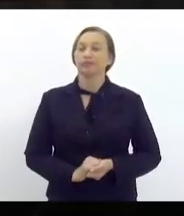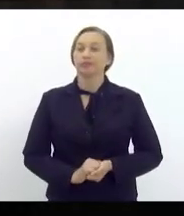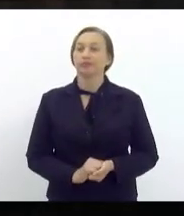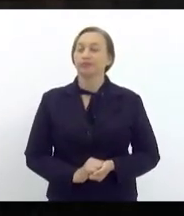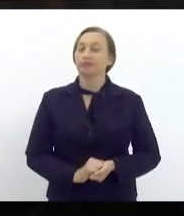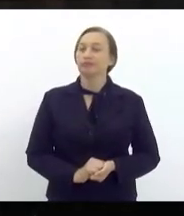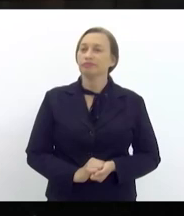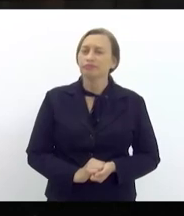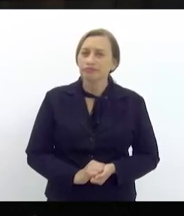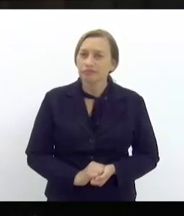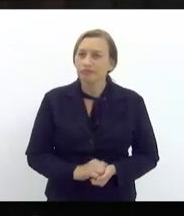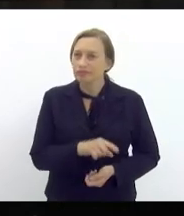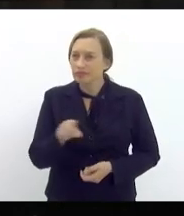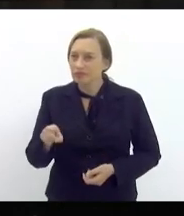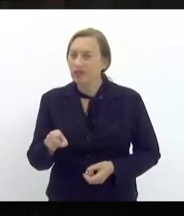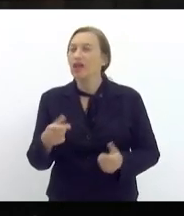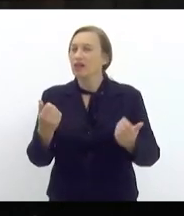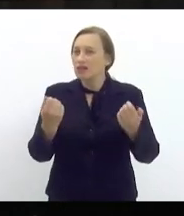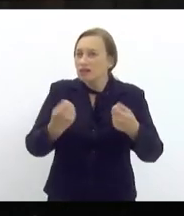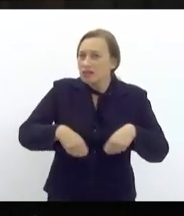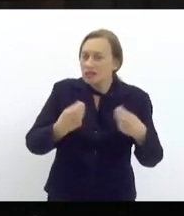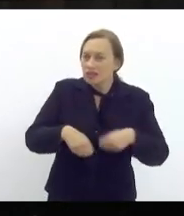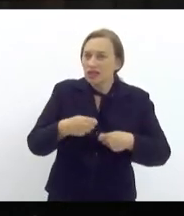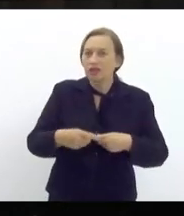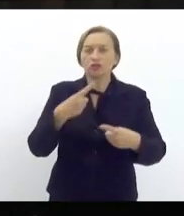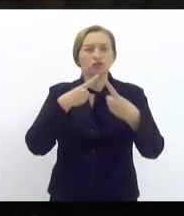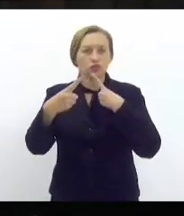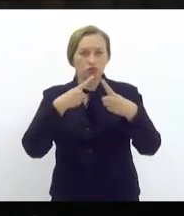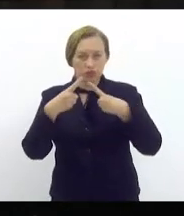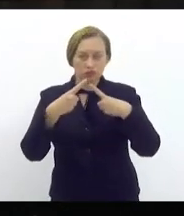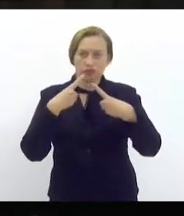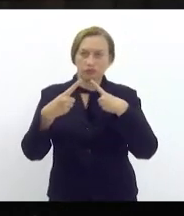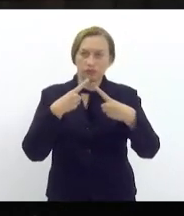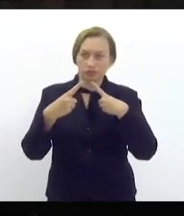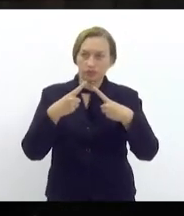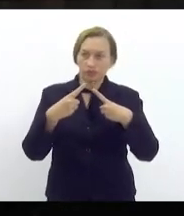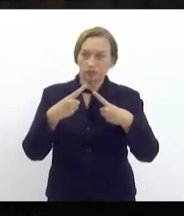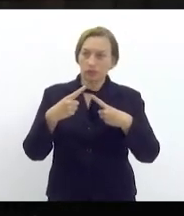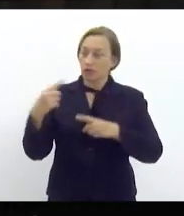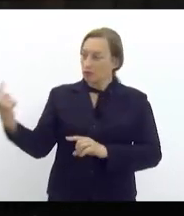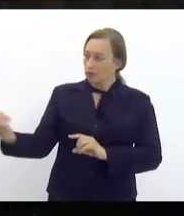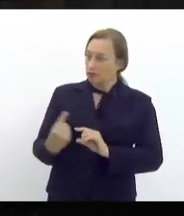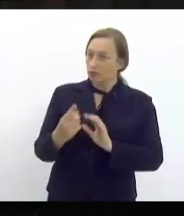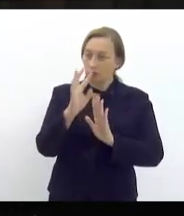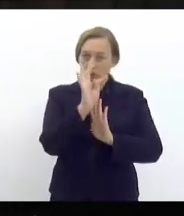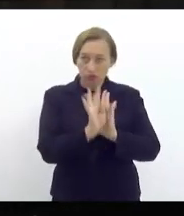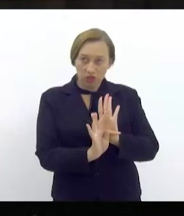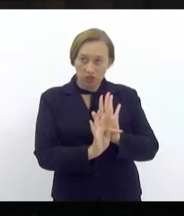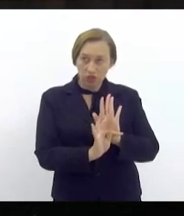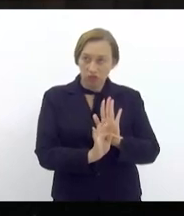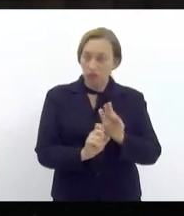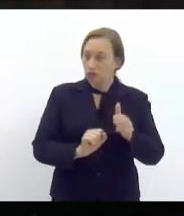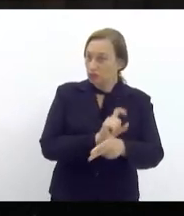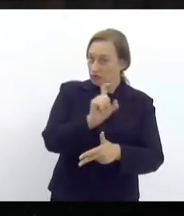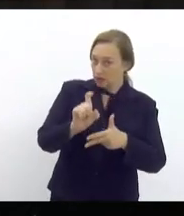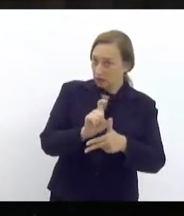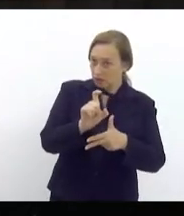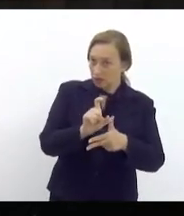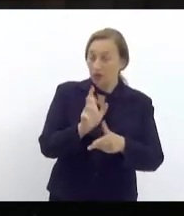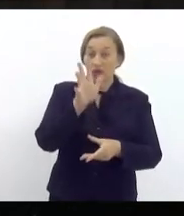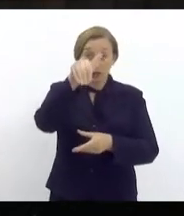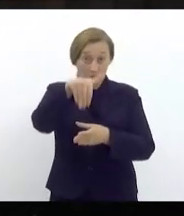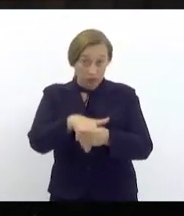necessário não teria a necessidade de fazermos debates aqui bastaria vir um texto do executivo e esse texto do executivo era